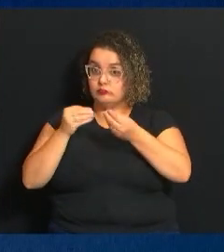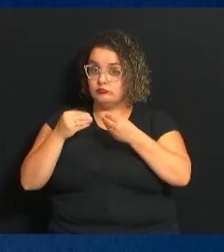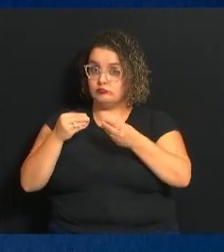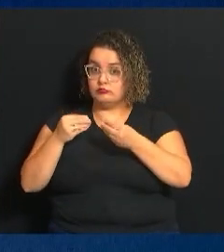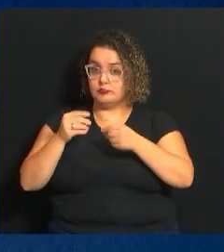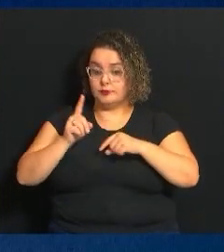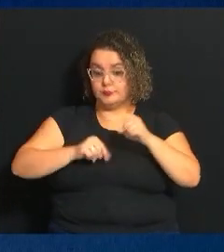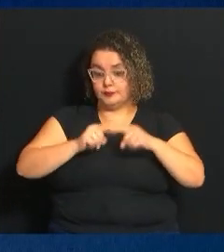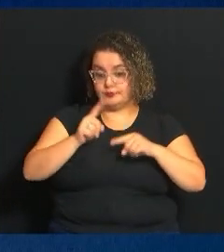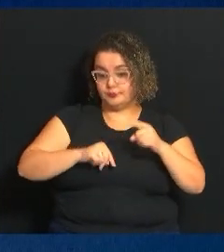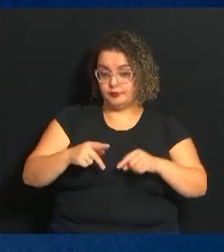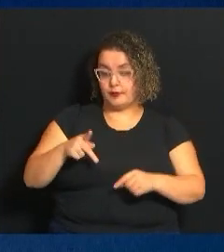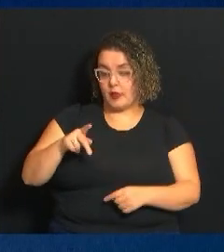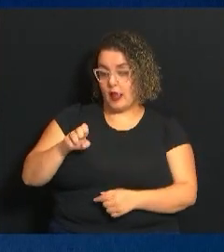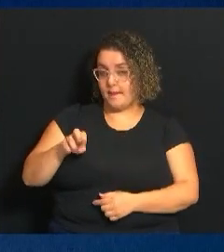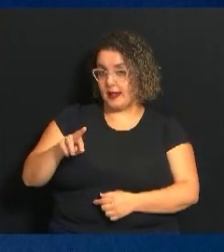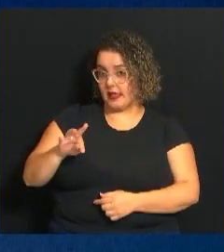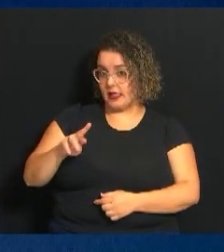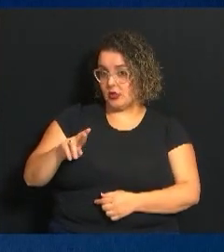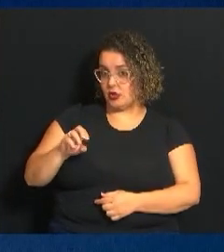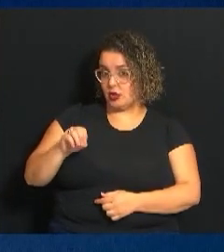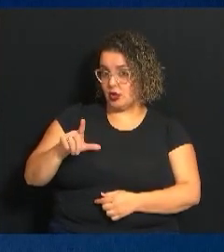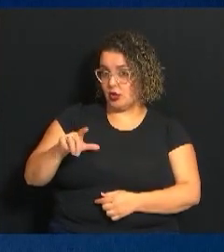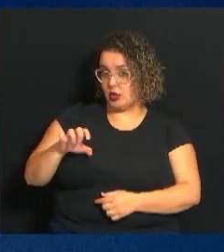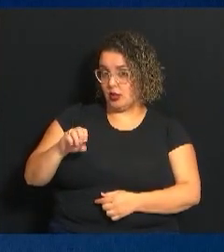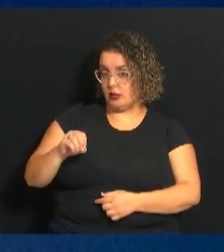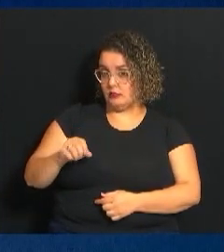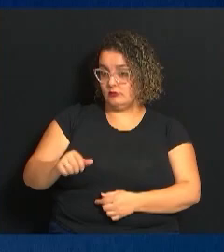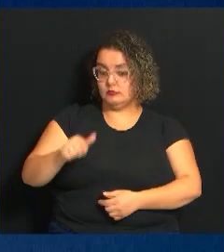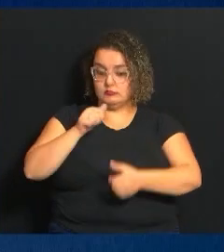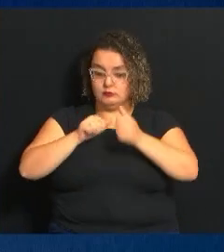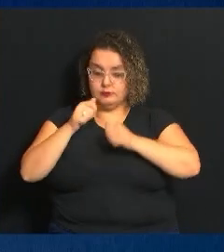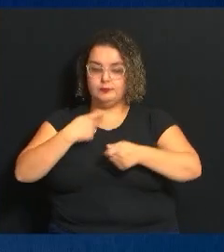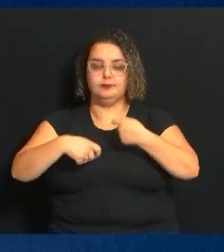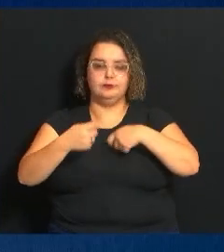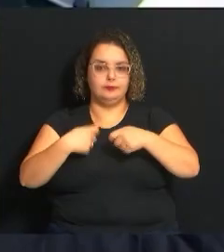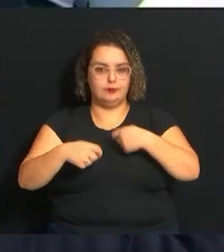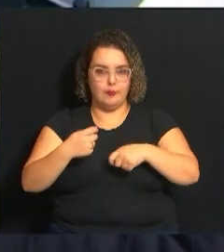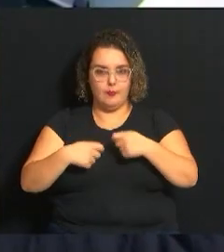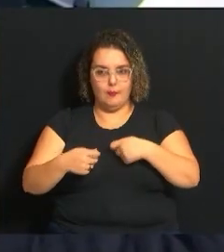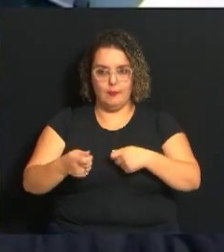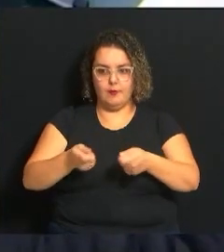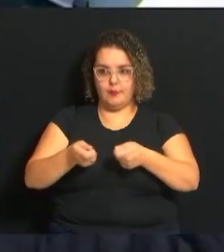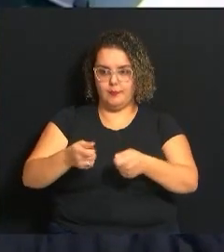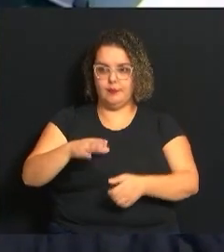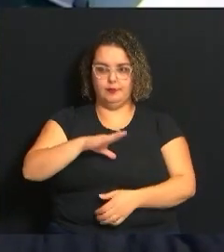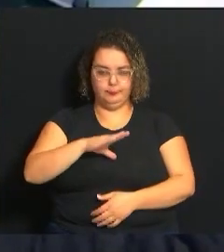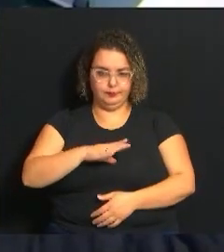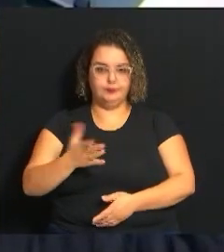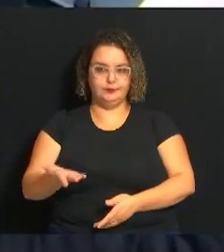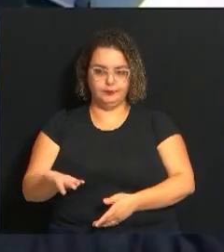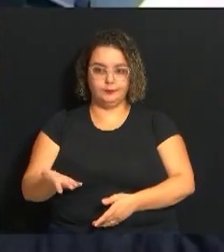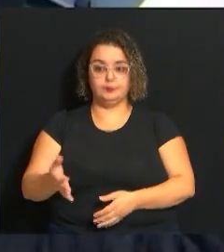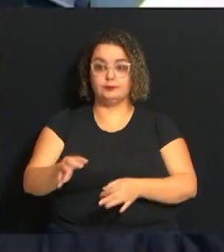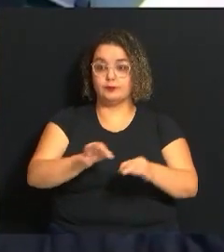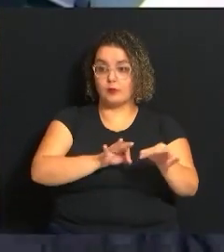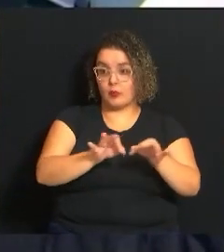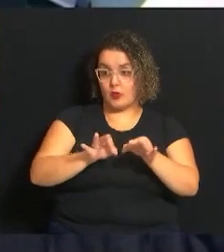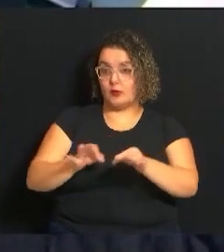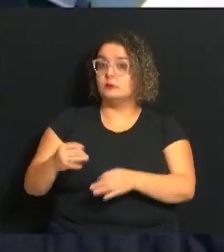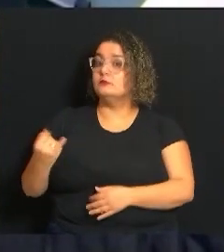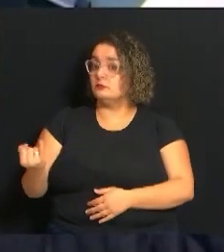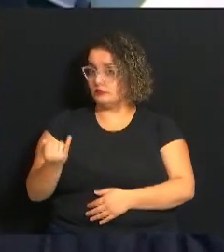de petróleo e destinados ao consumo de bebidas na administração pública municipal. É um projeto que eu acho que é